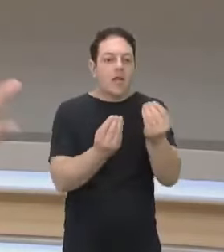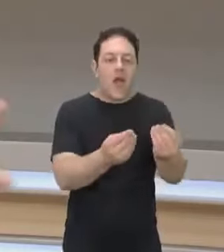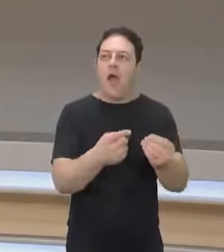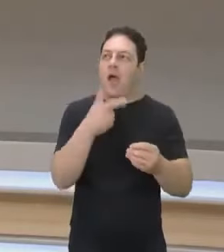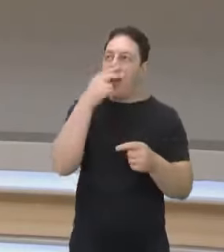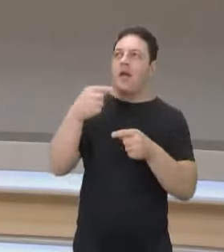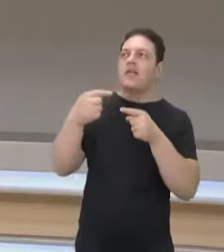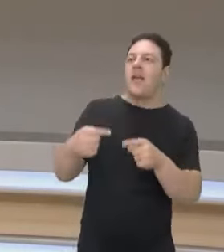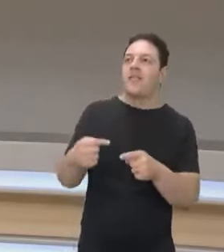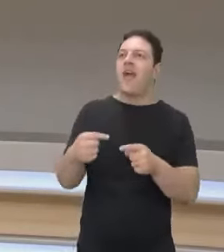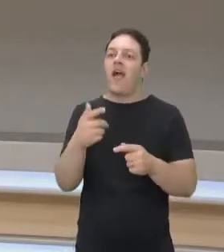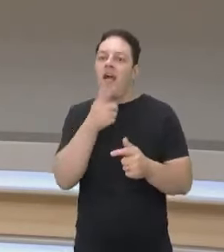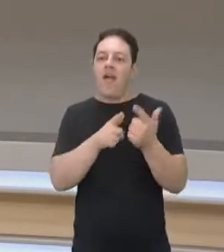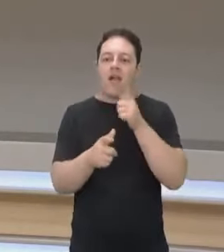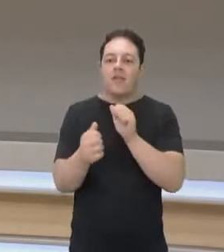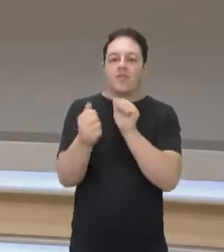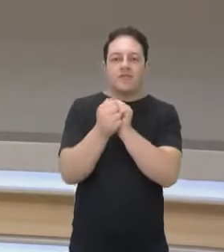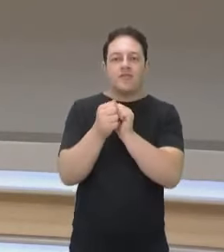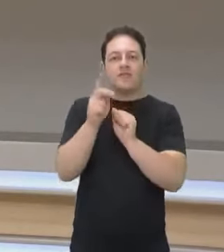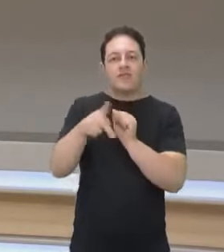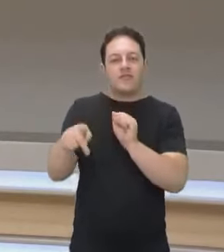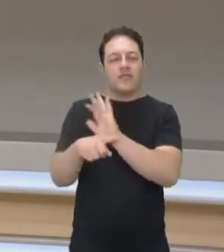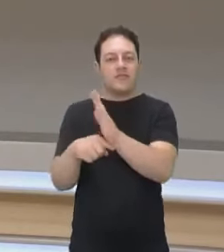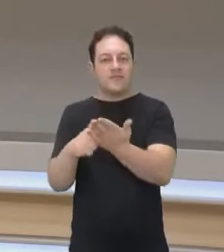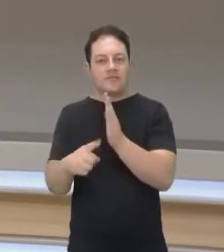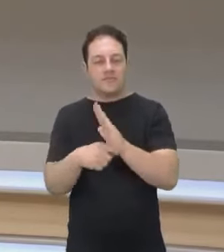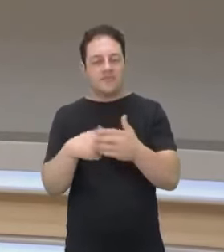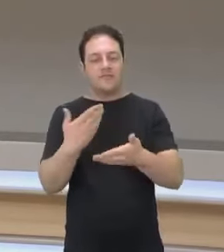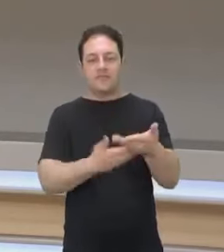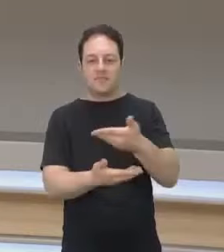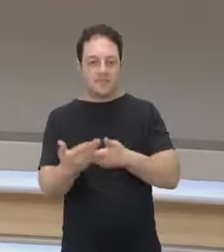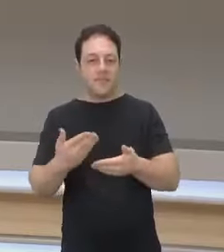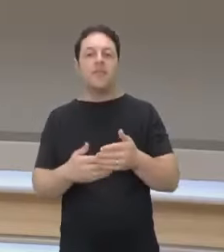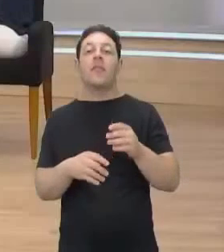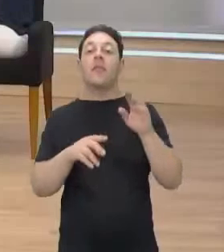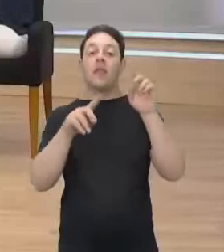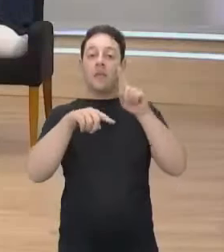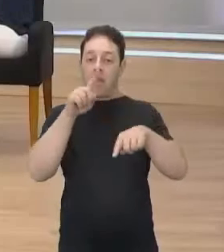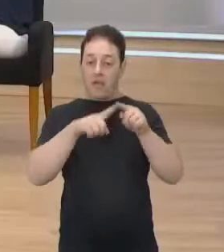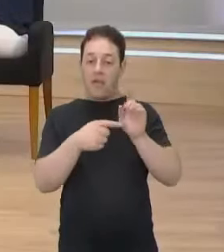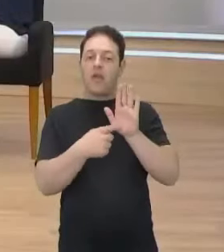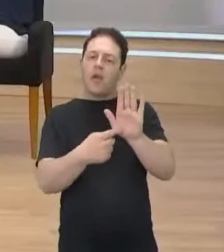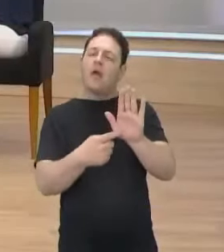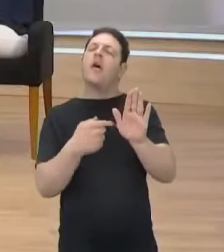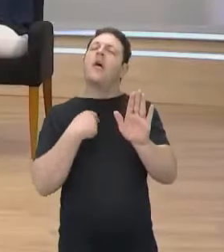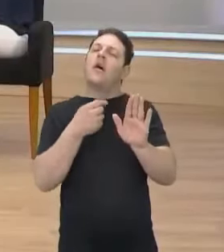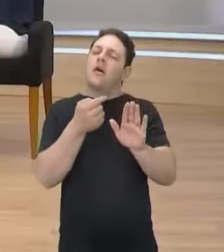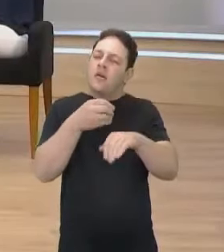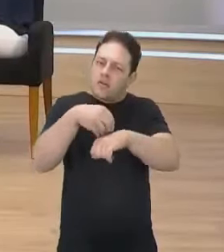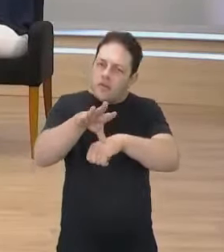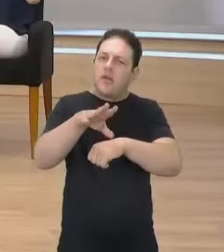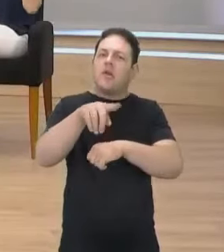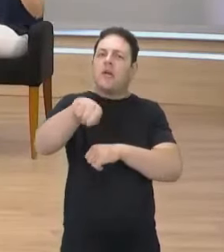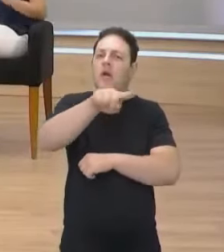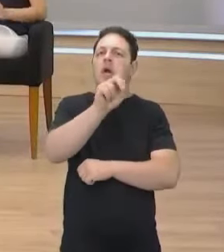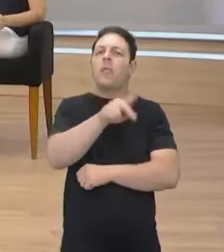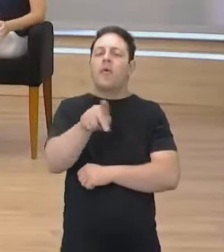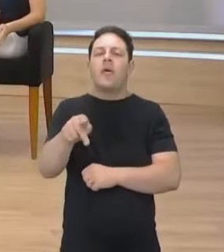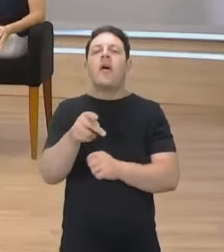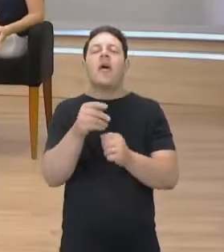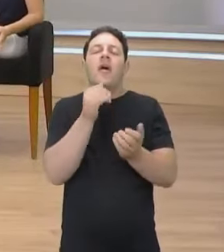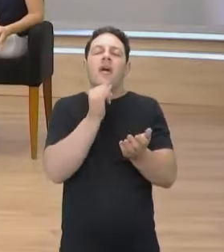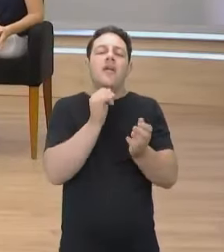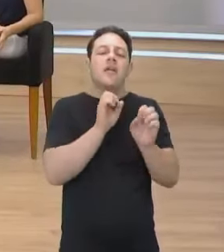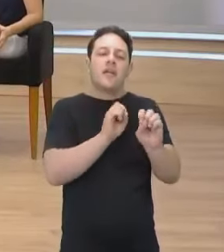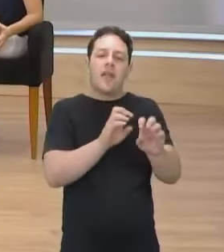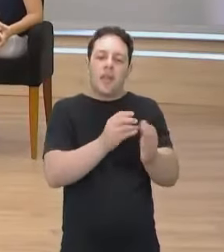e trabalhem junto com os professores. No material, convido principalmente os professores das séries